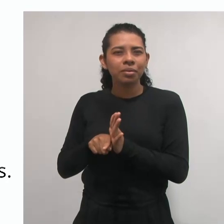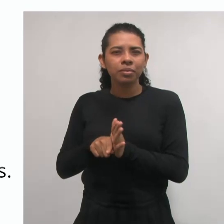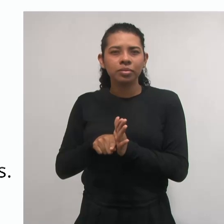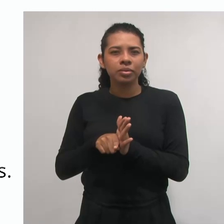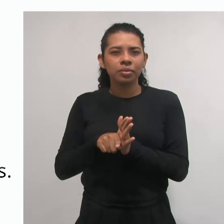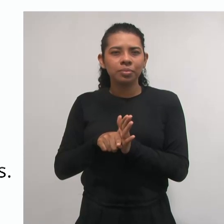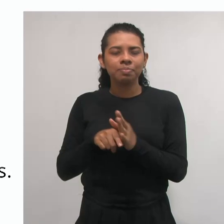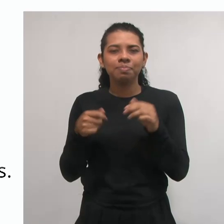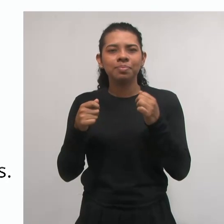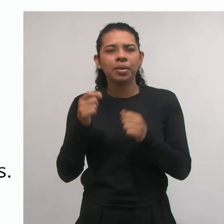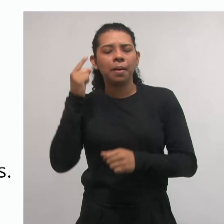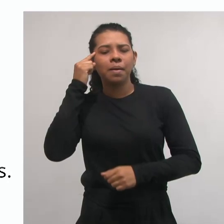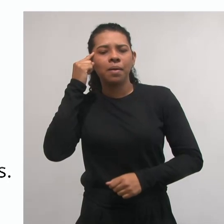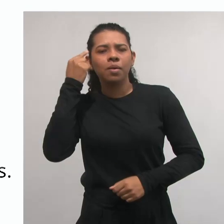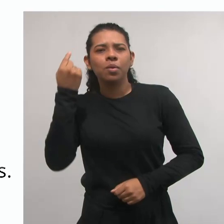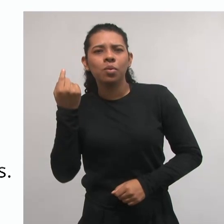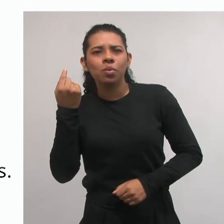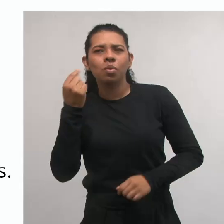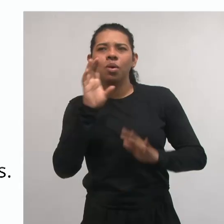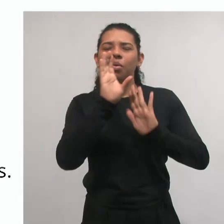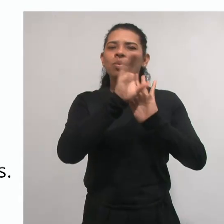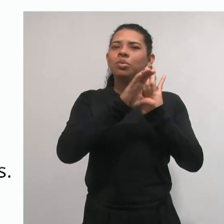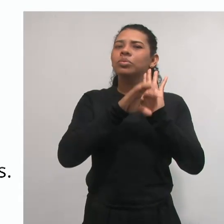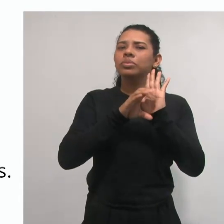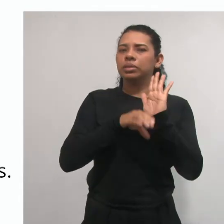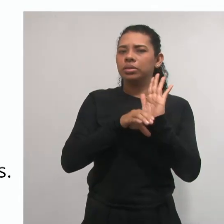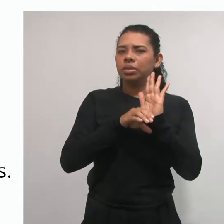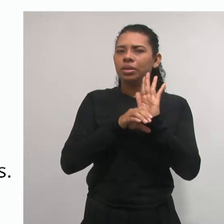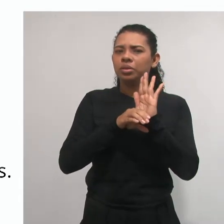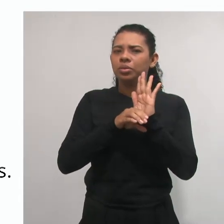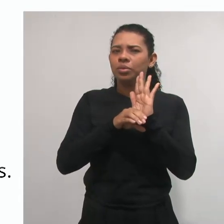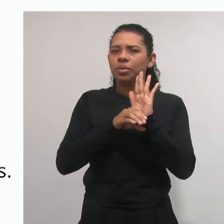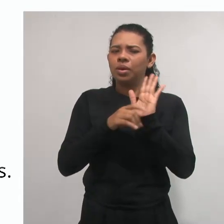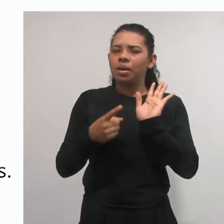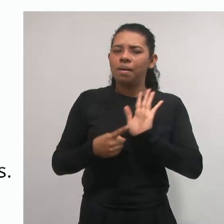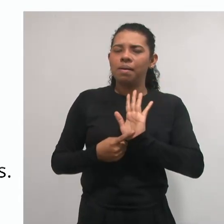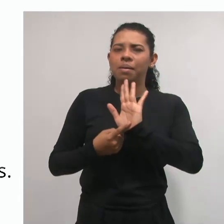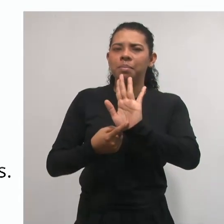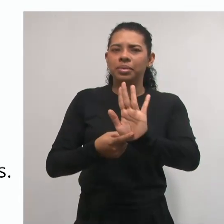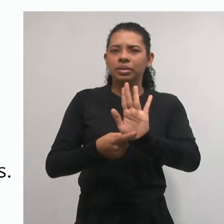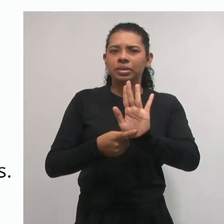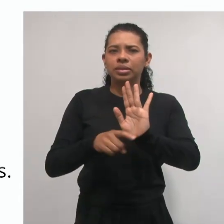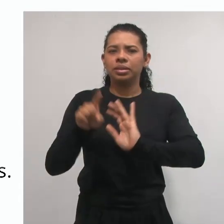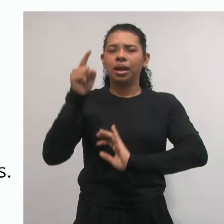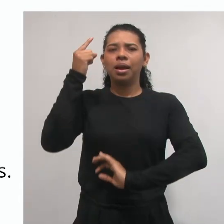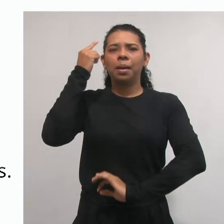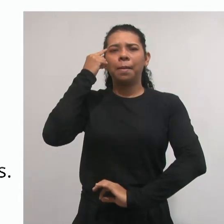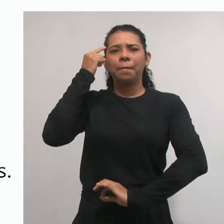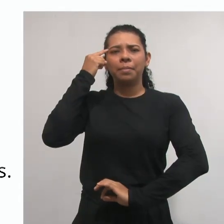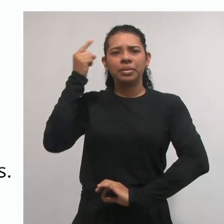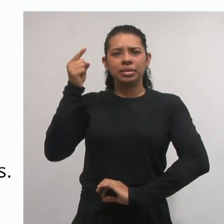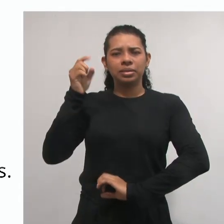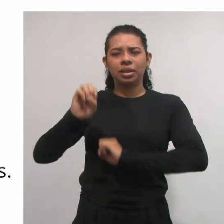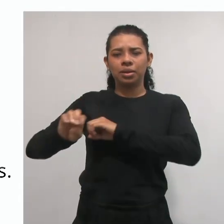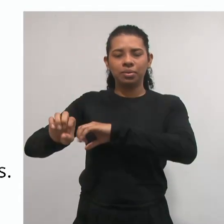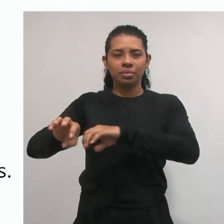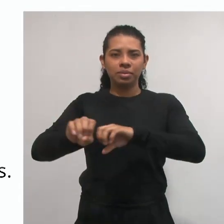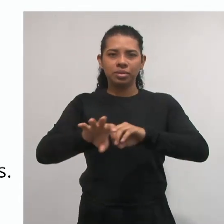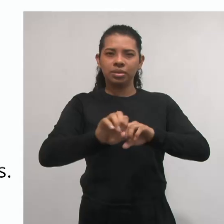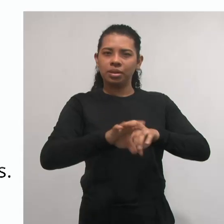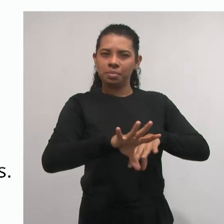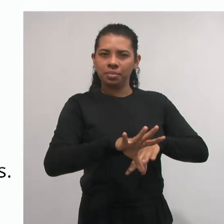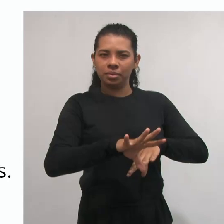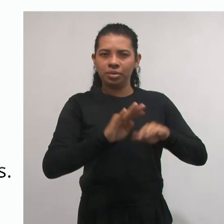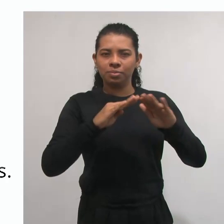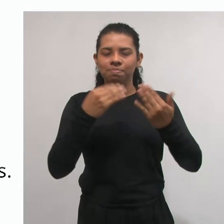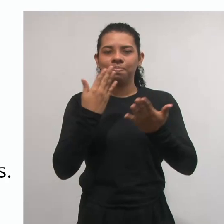pensar em que teorias, que conceitos, que categorias nós vamos utilizar para pensar a nossa